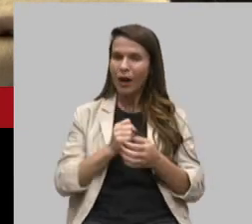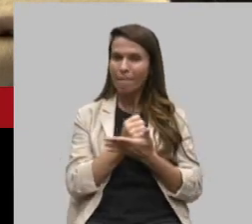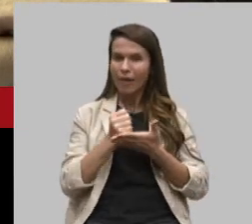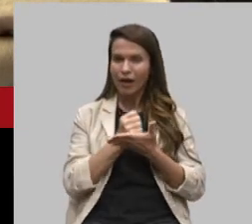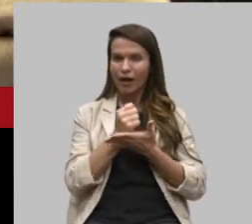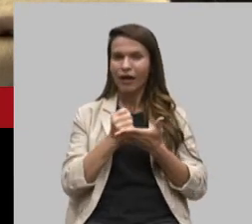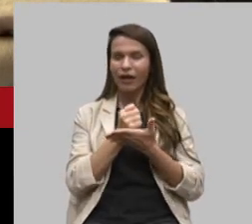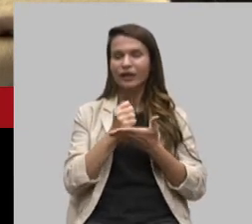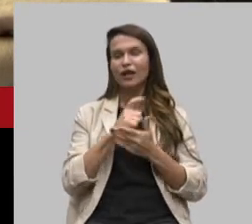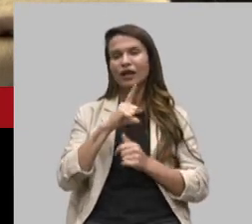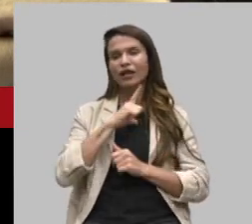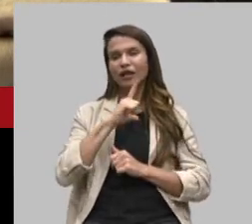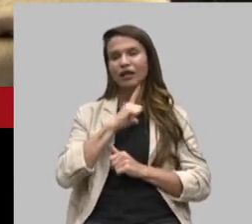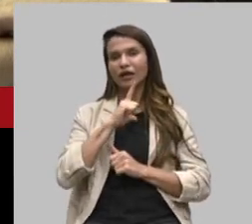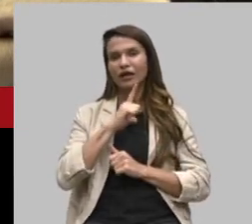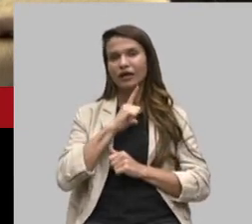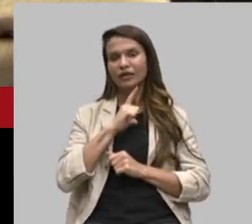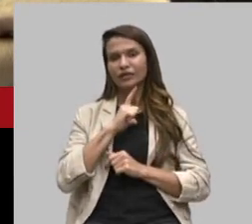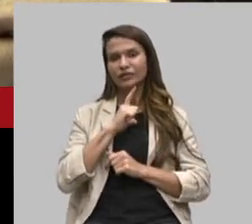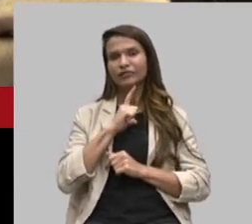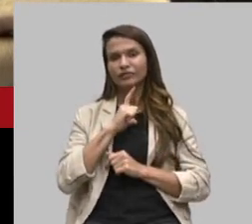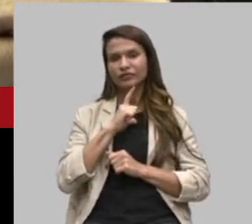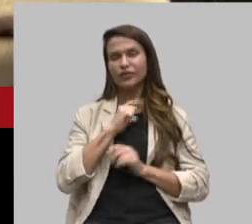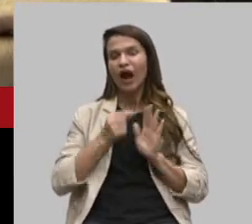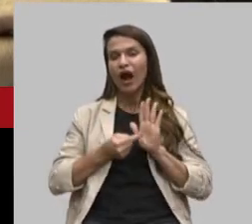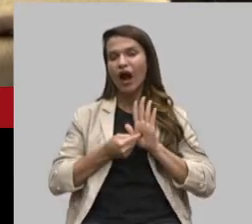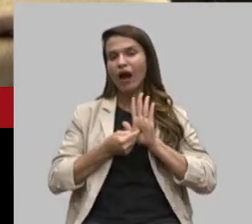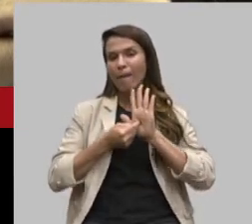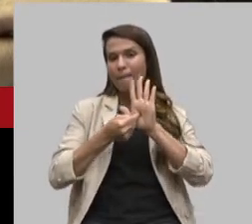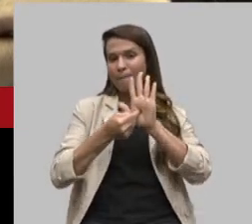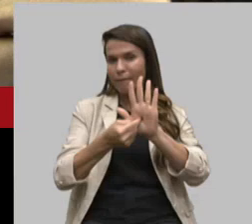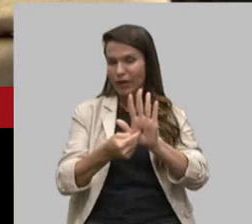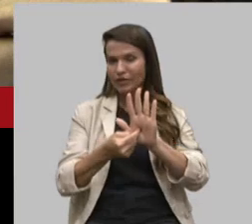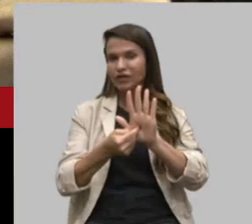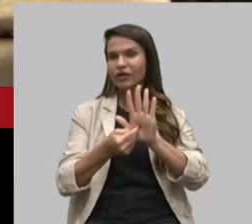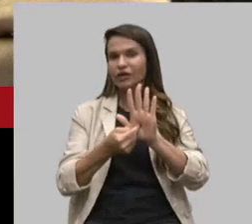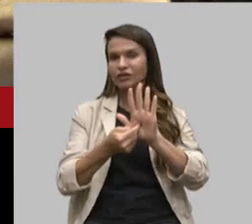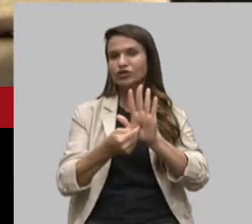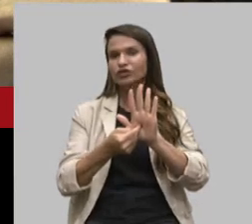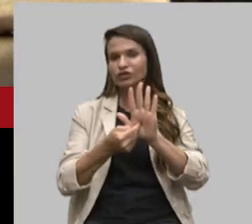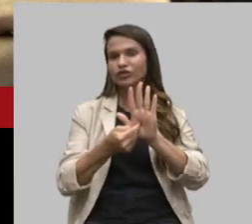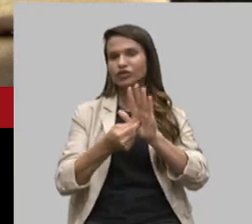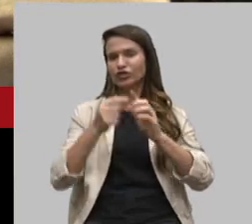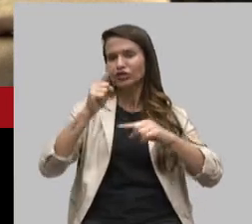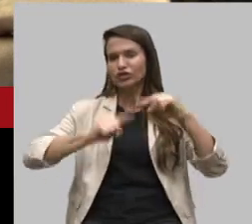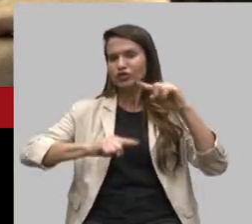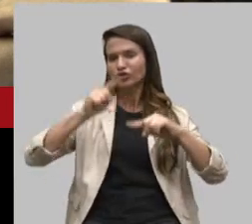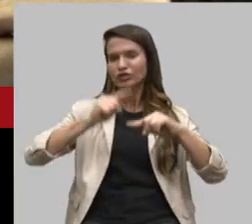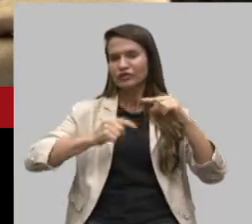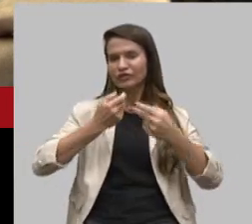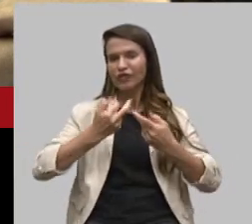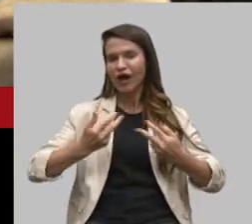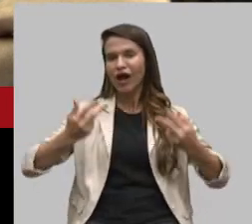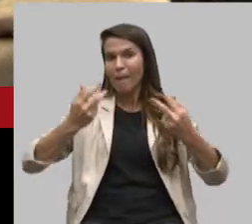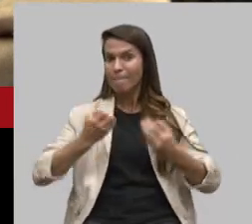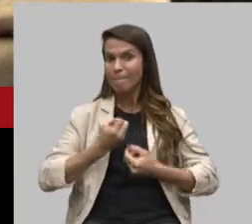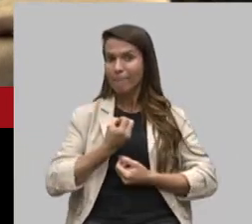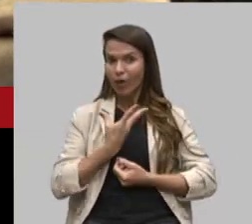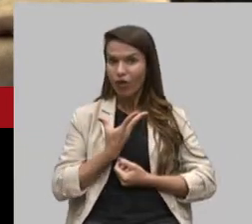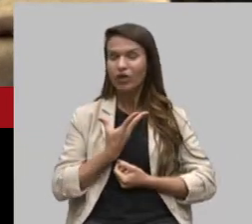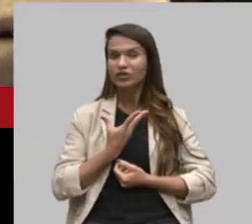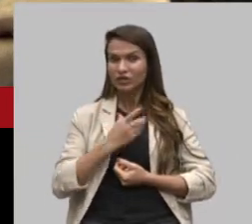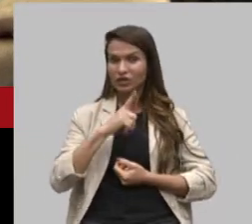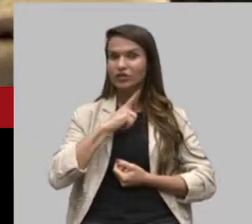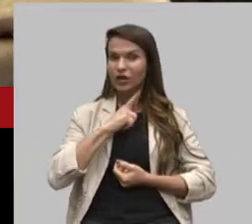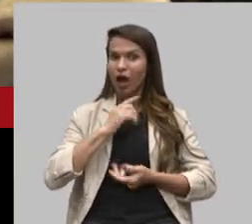a a a apresentação ali de instrumentos de materiais muito bons e eles têm um avanço